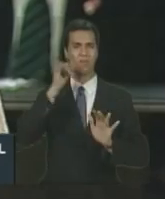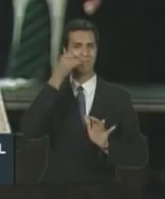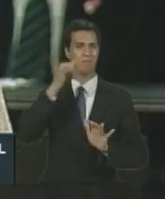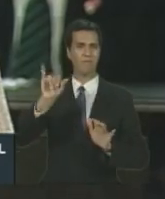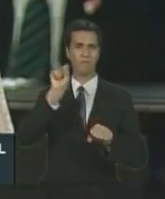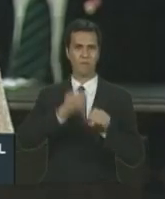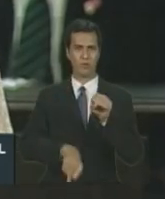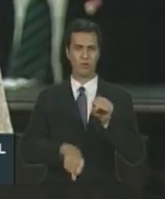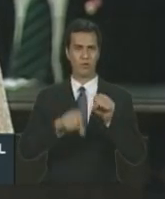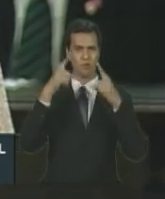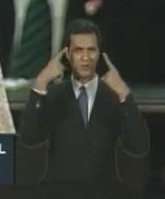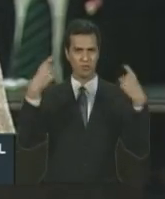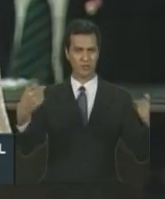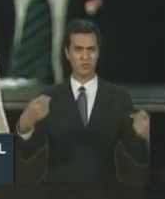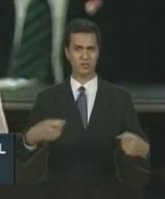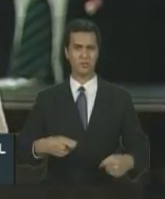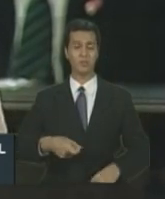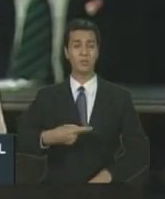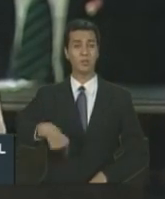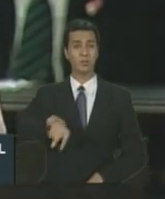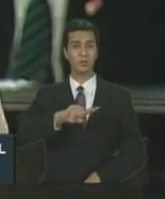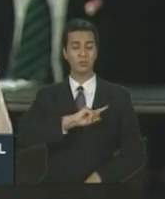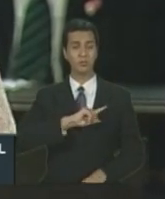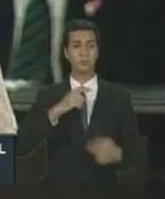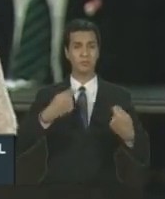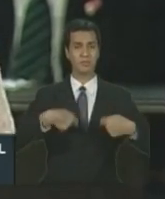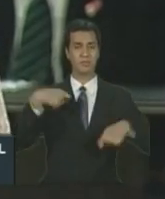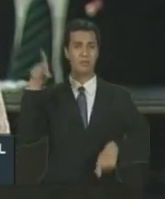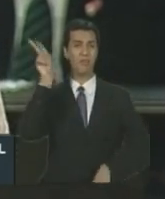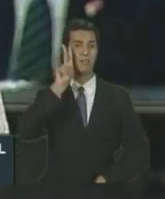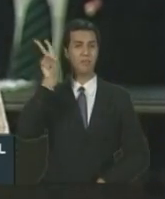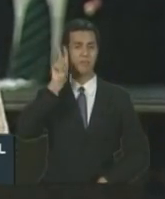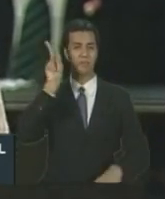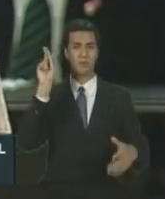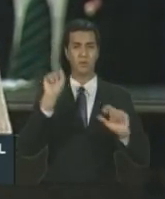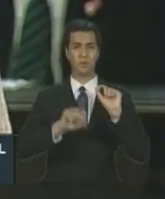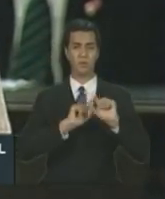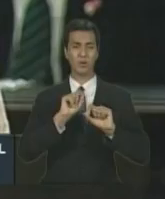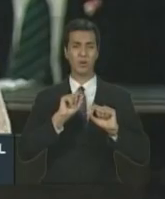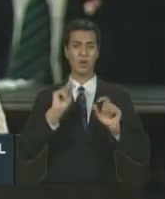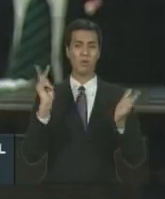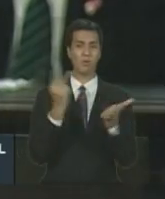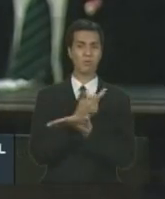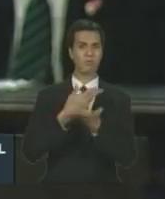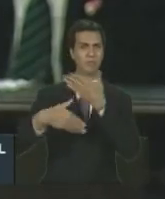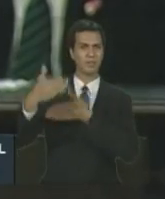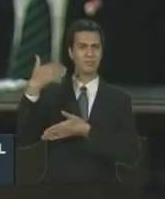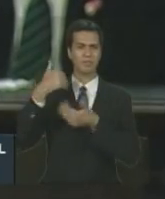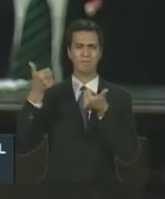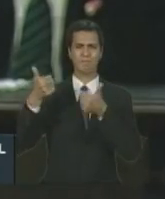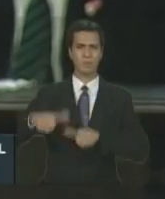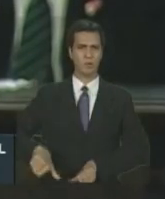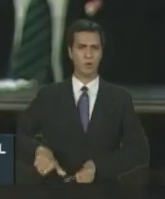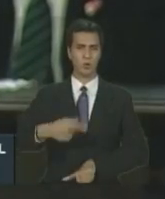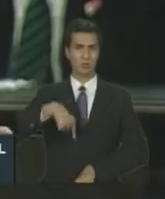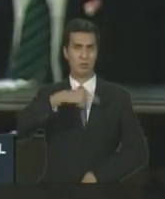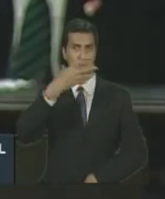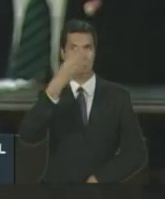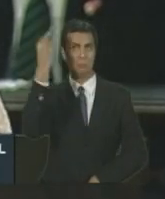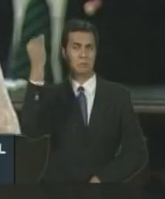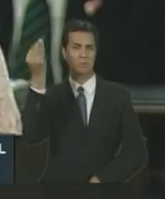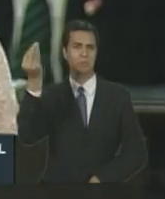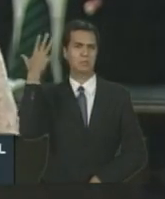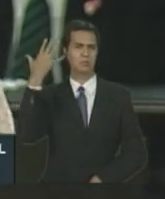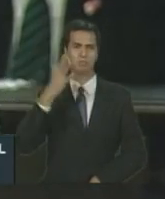Nós não podemos apagar da nossa memória atos repulsivos. Nem podemos achar que eles